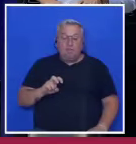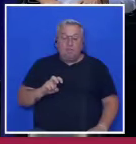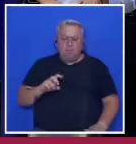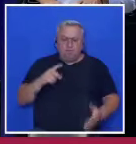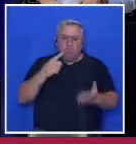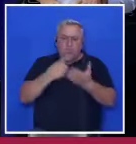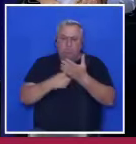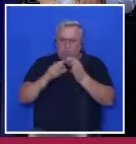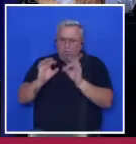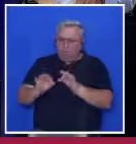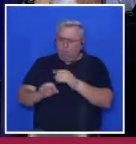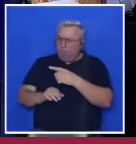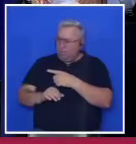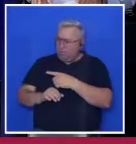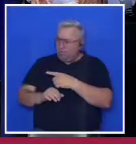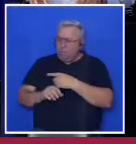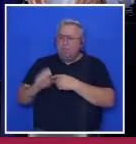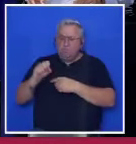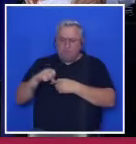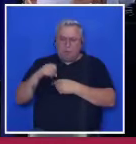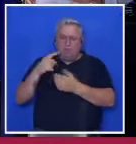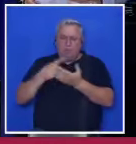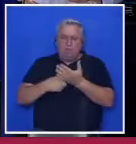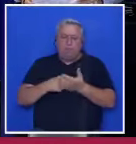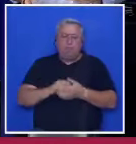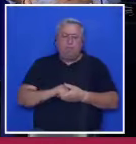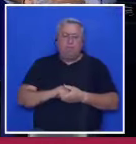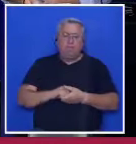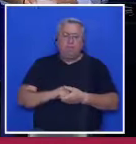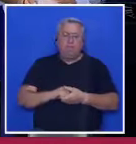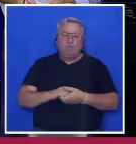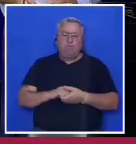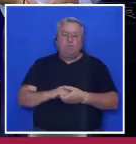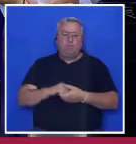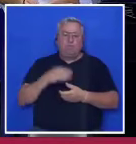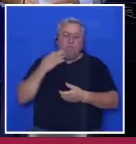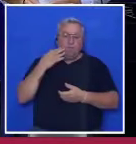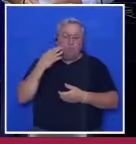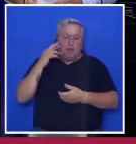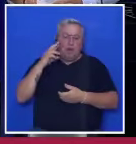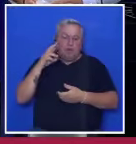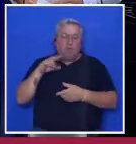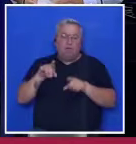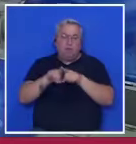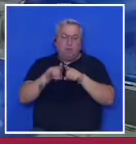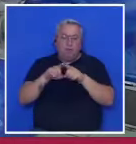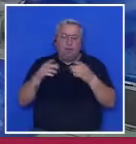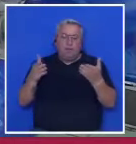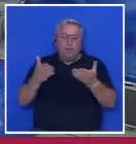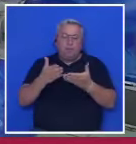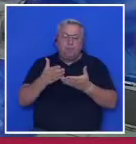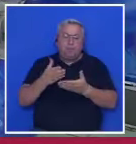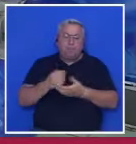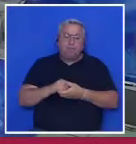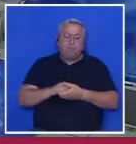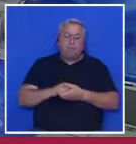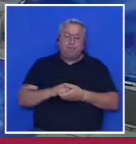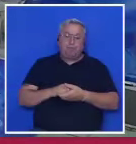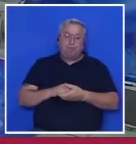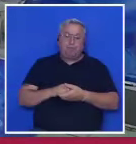senhores confirmam os números sorteados? Sim, confirmo. Sim, confirmo. Ok, muito obrigado, senhores auditores. Muito